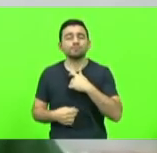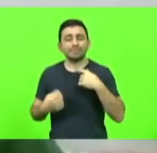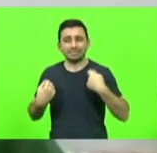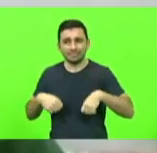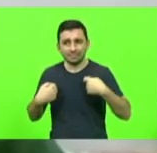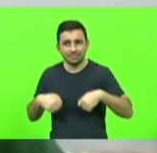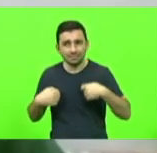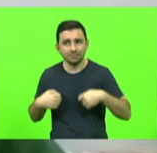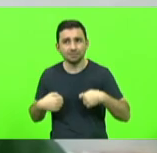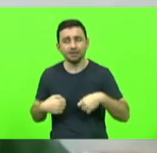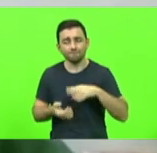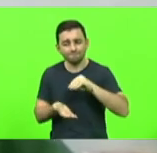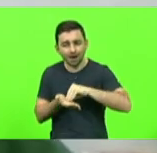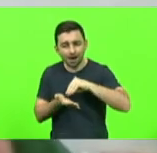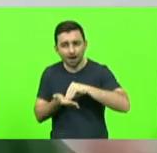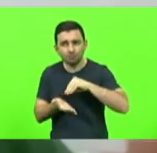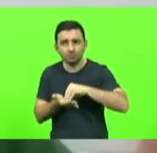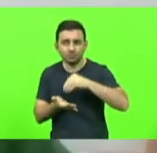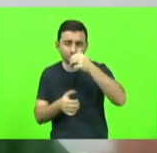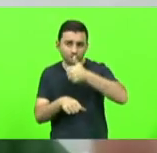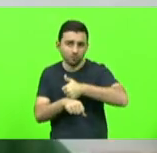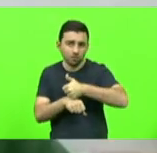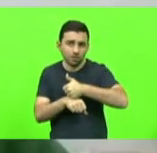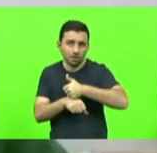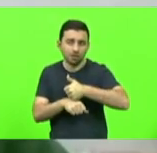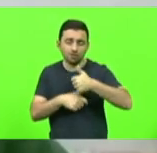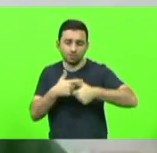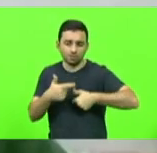no mercado de trabalho. Apesar de